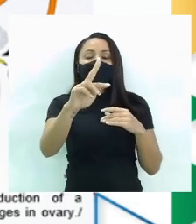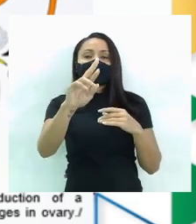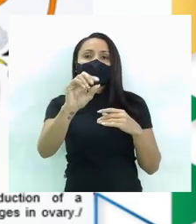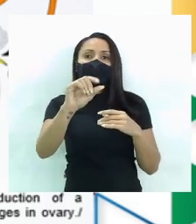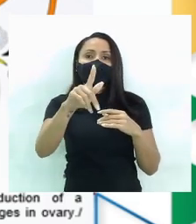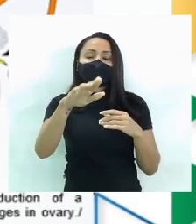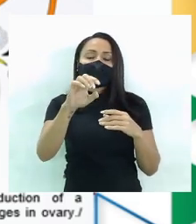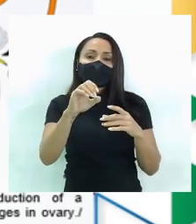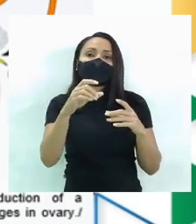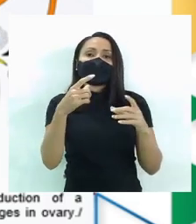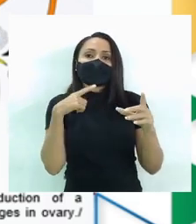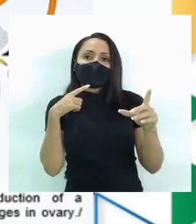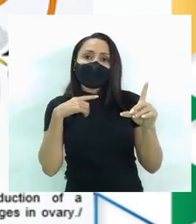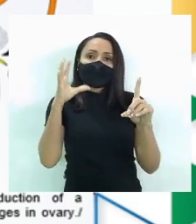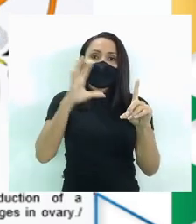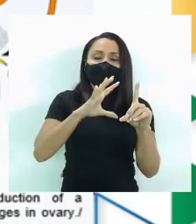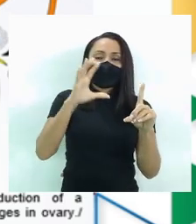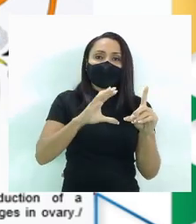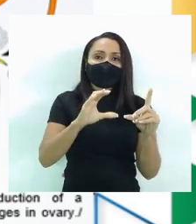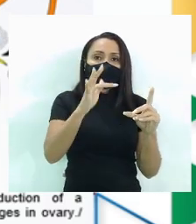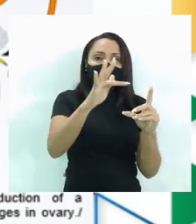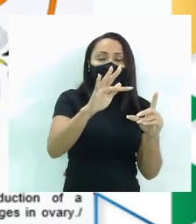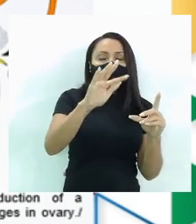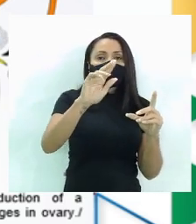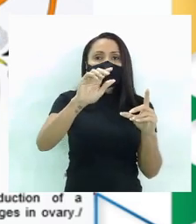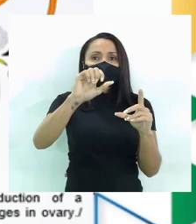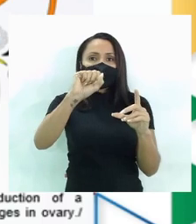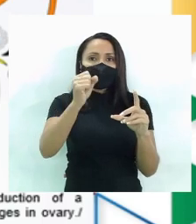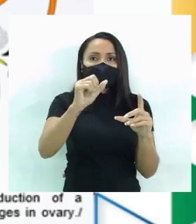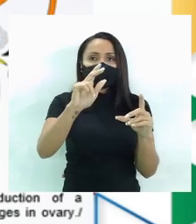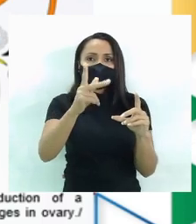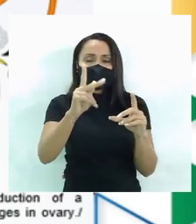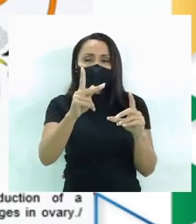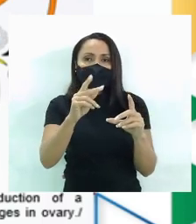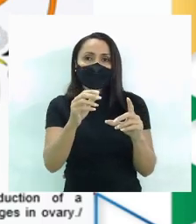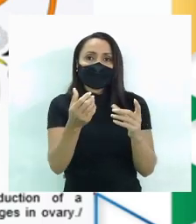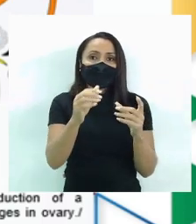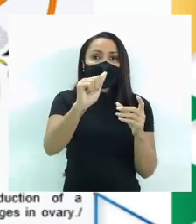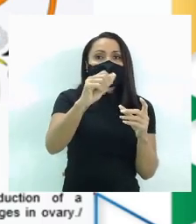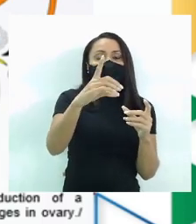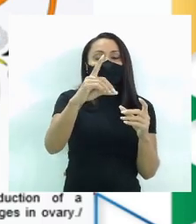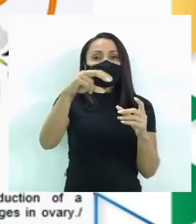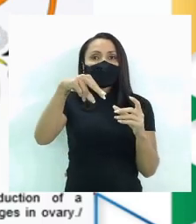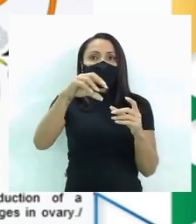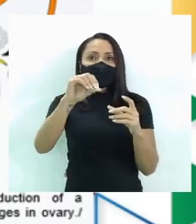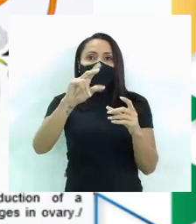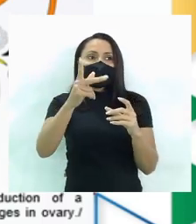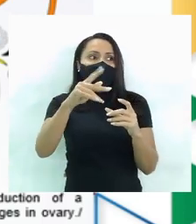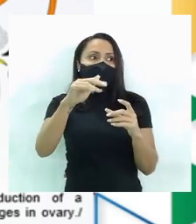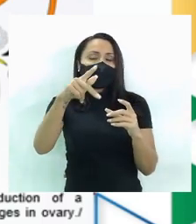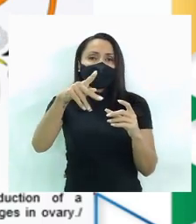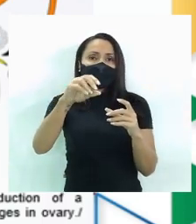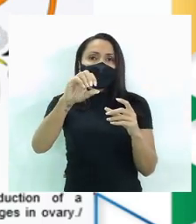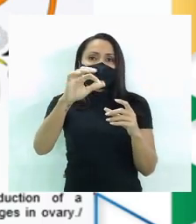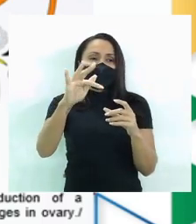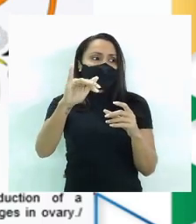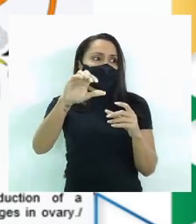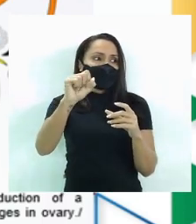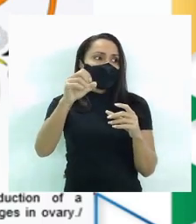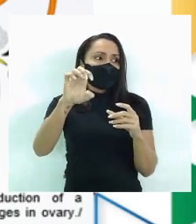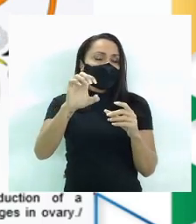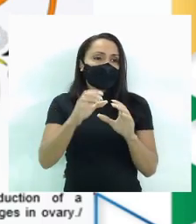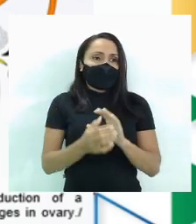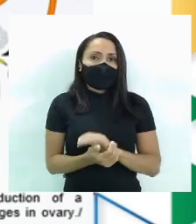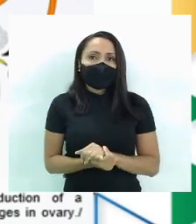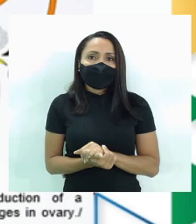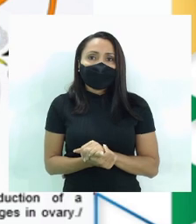sofrem influência dos hormônios FSH e LH produzidos pela adenohipófise. Já o FSH introduz a